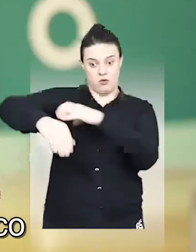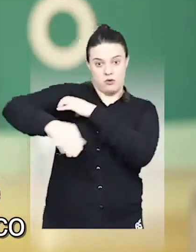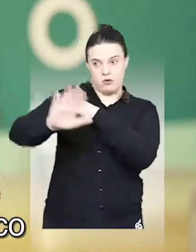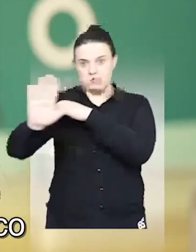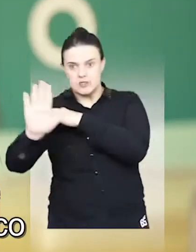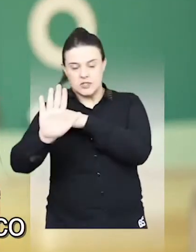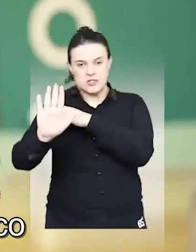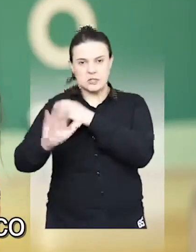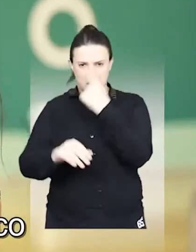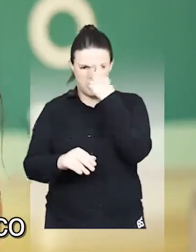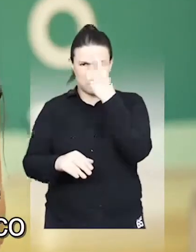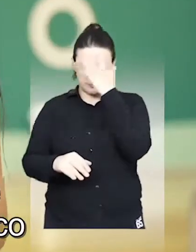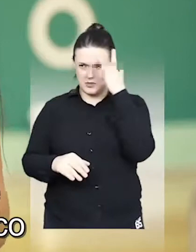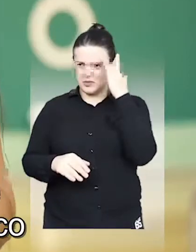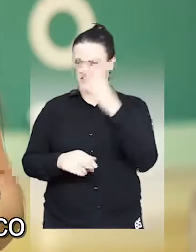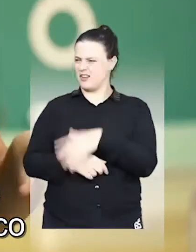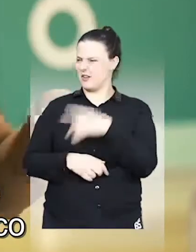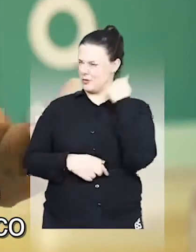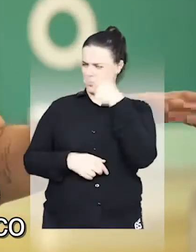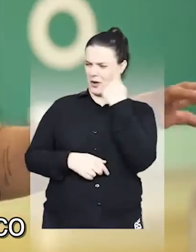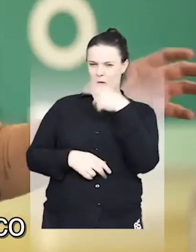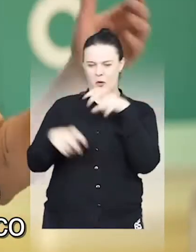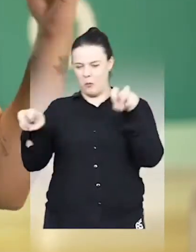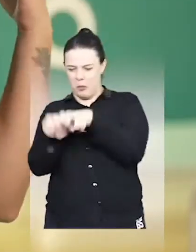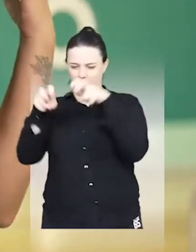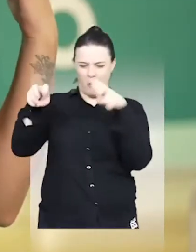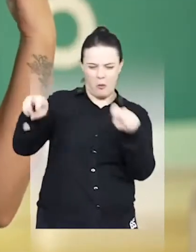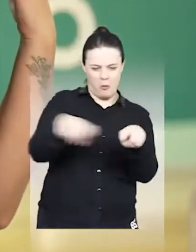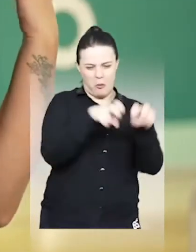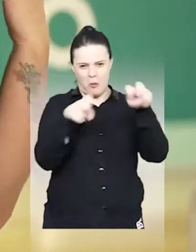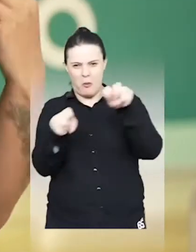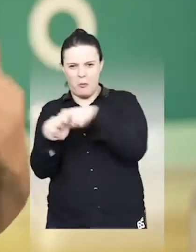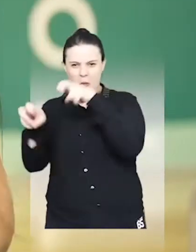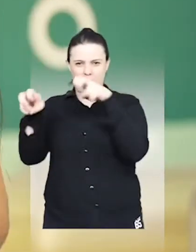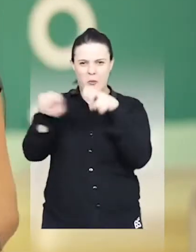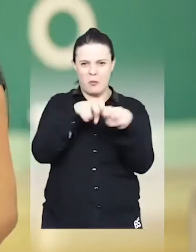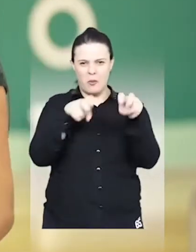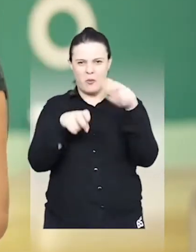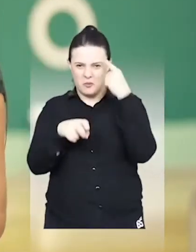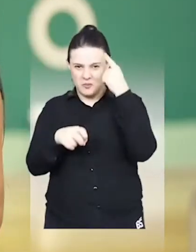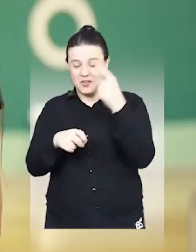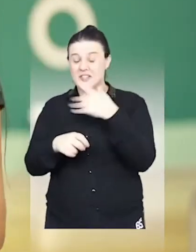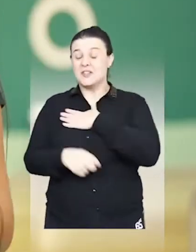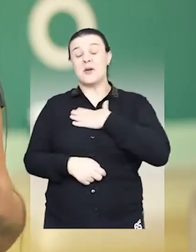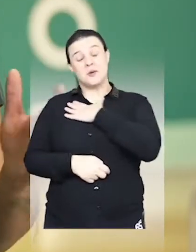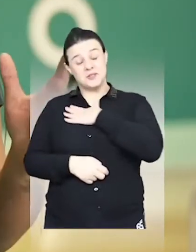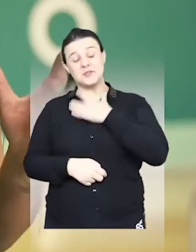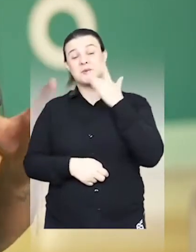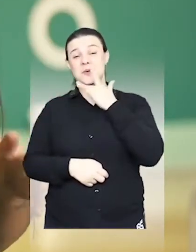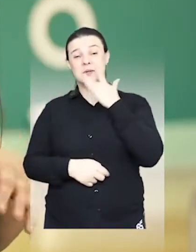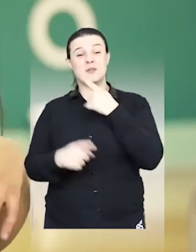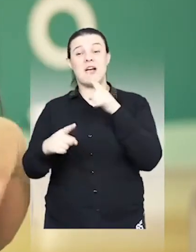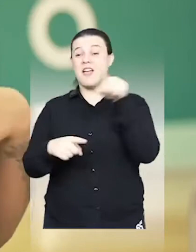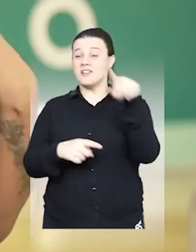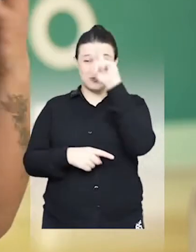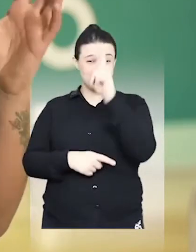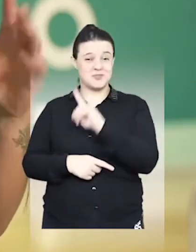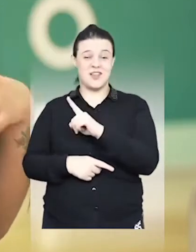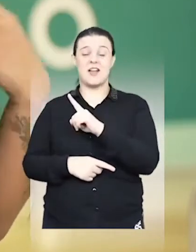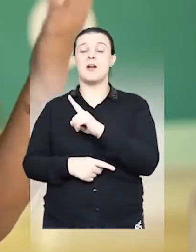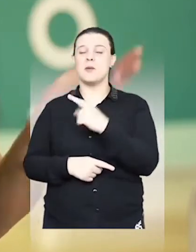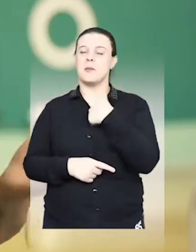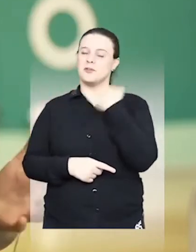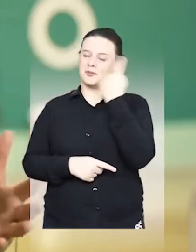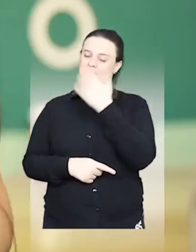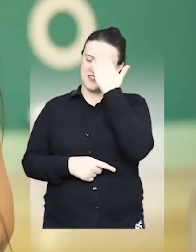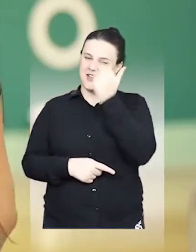de fora, Bruno realmente... Novick, atleta de acho que rugby é tudo de um bando cadeira de maluco rodas. batendo cadeira em quadra. E é muito gostoso isso, porque eles não entendem, mas a